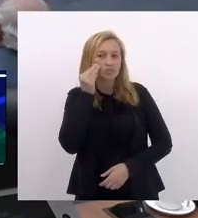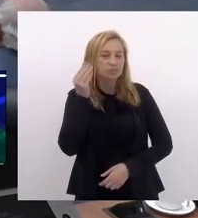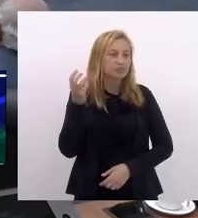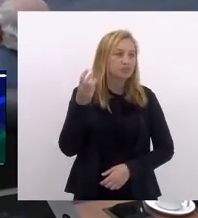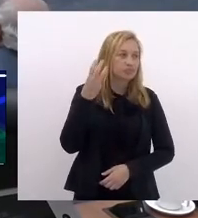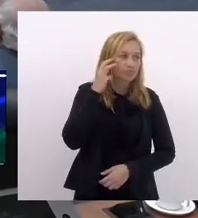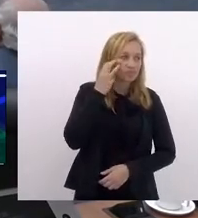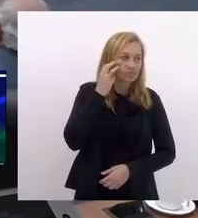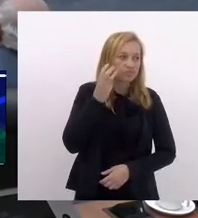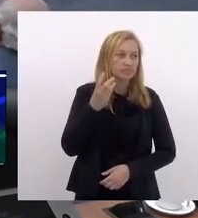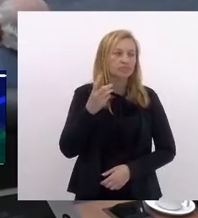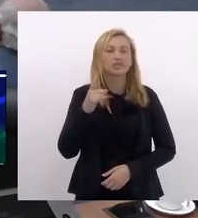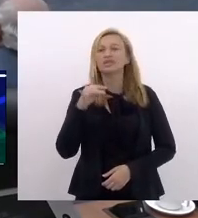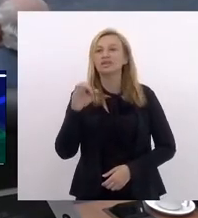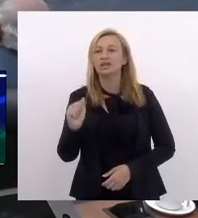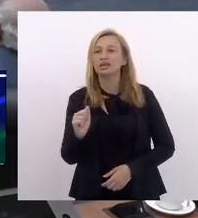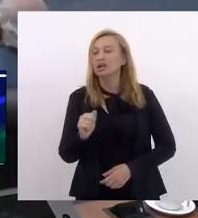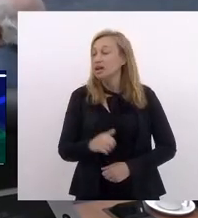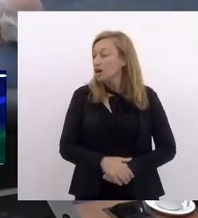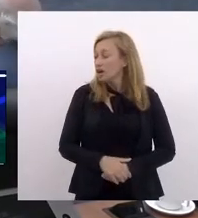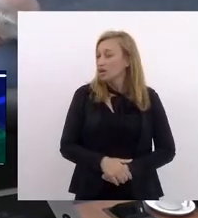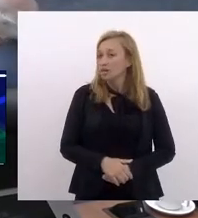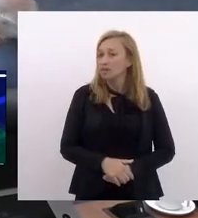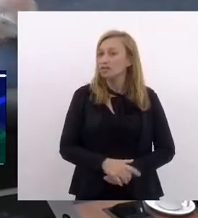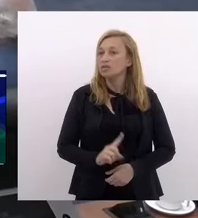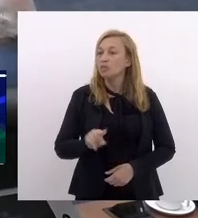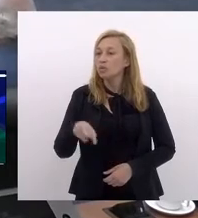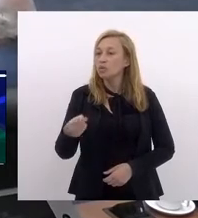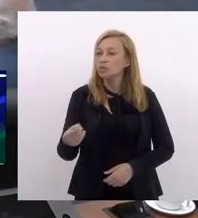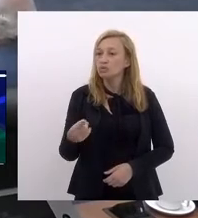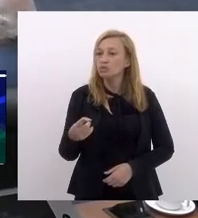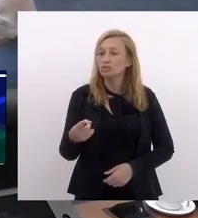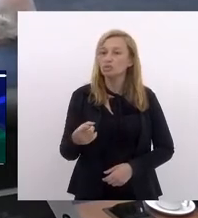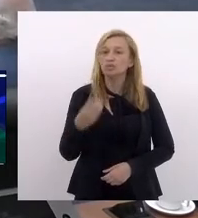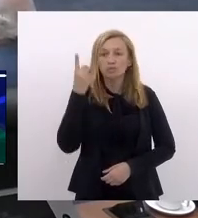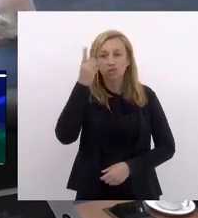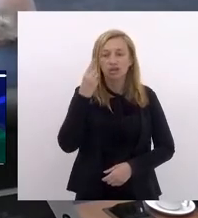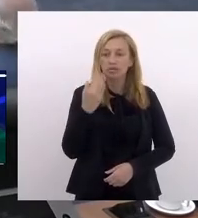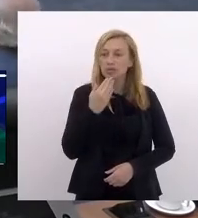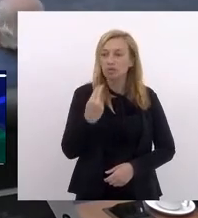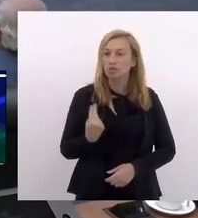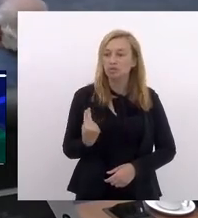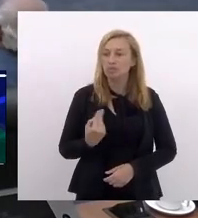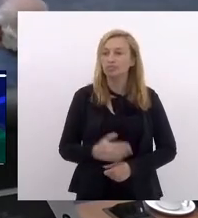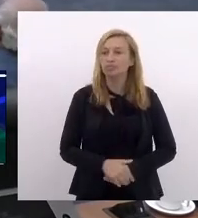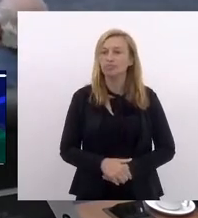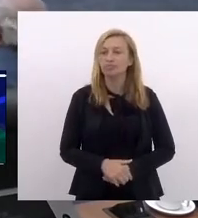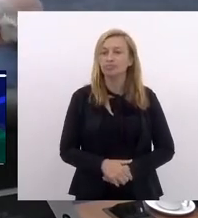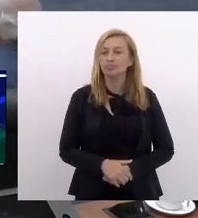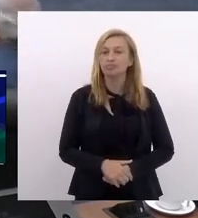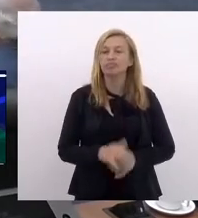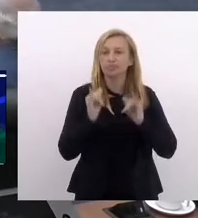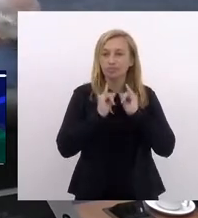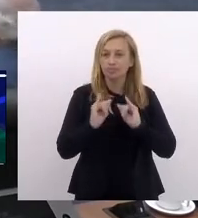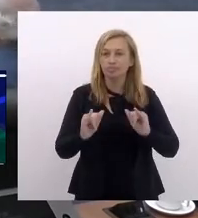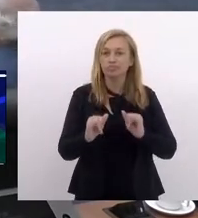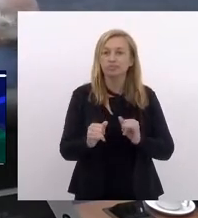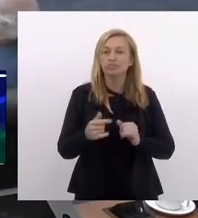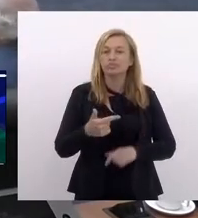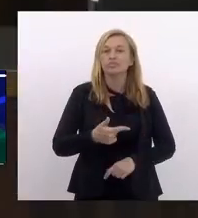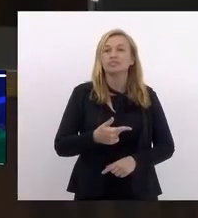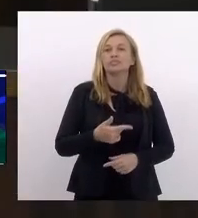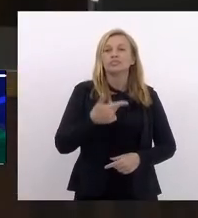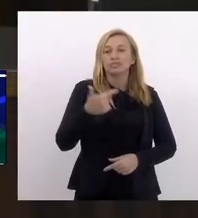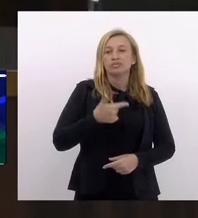deputada Célia Jordão. Mais alguma coautoria? Não. Anuncio em tramitação ordinária